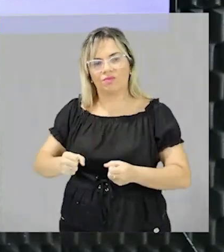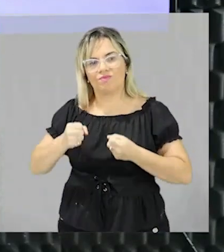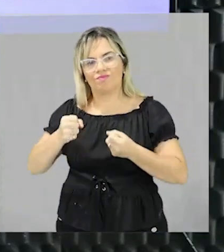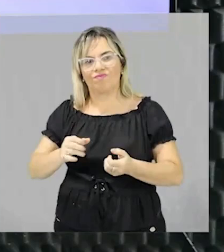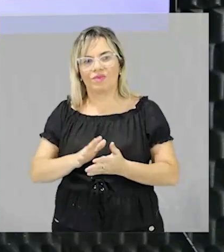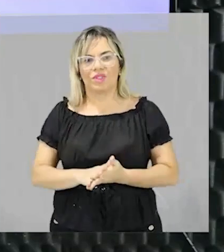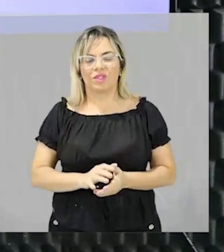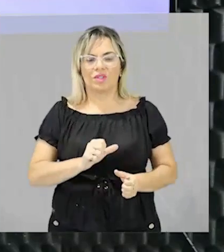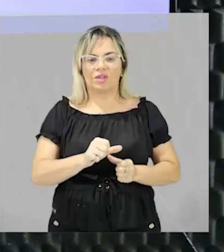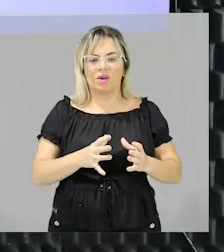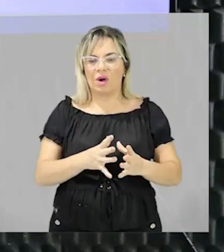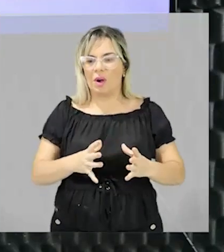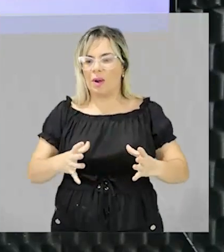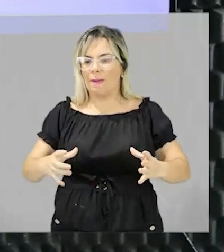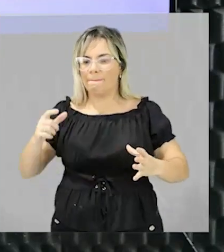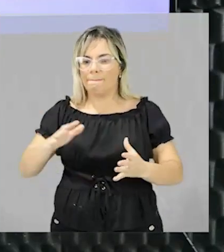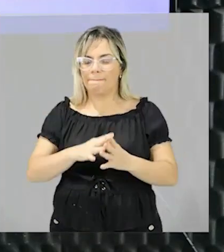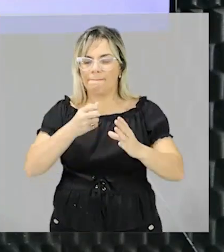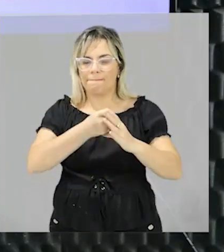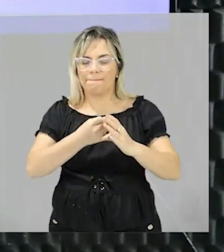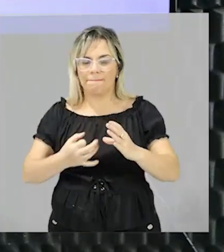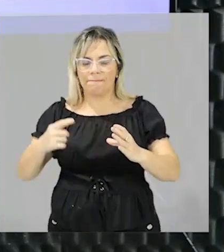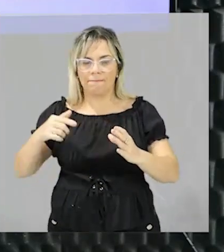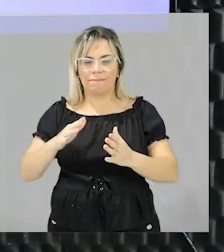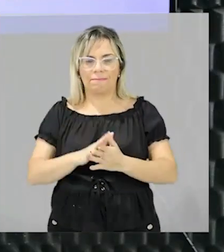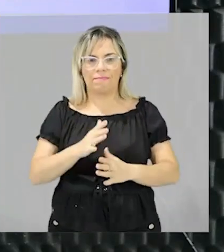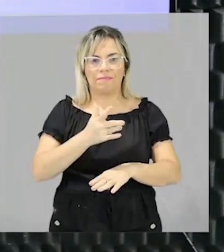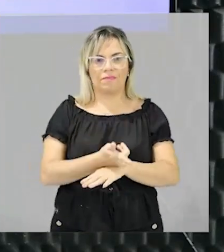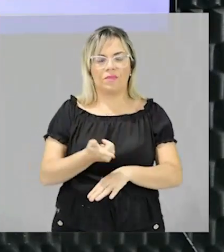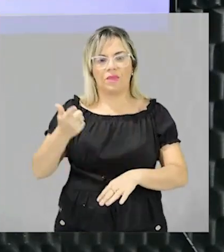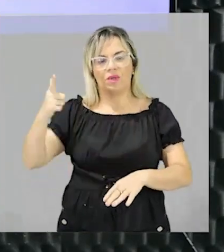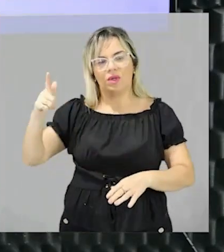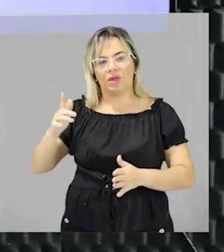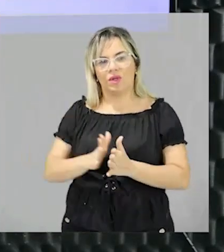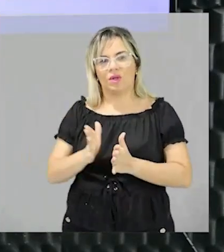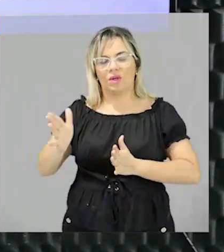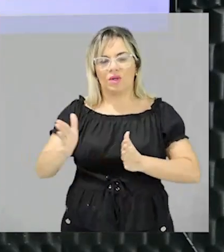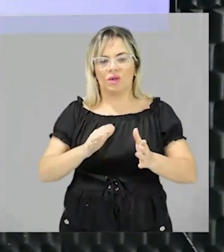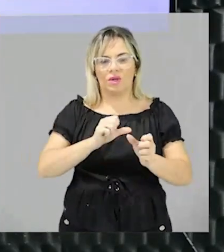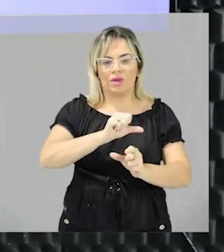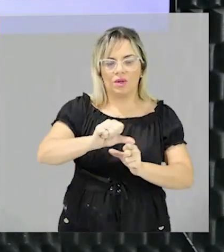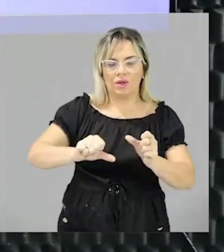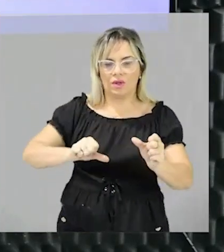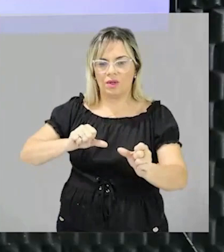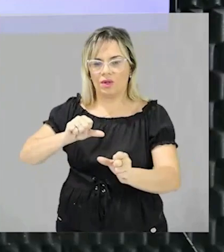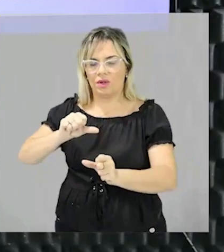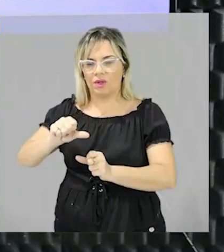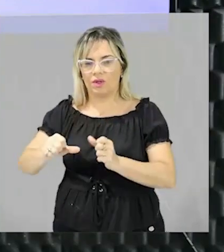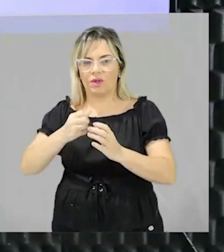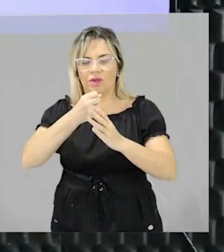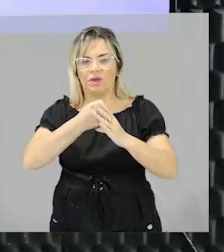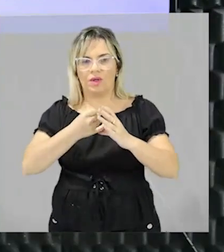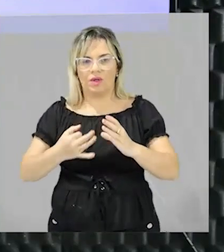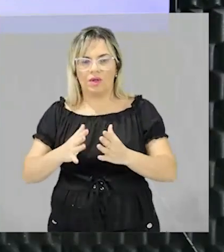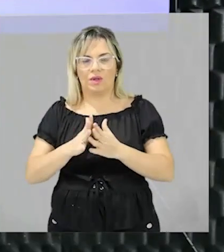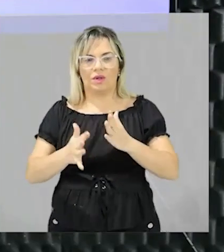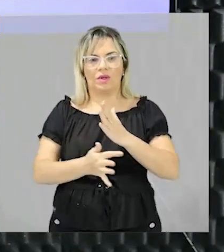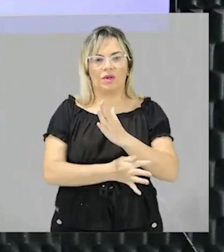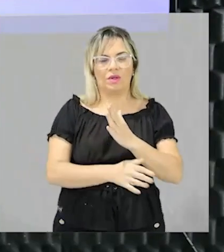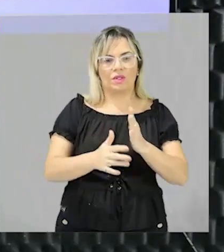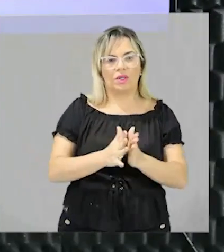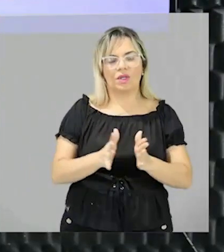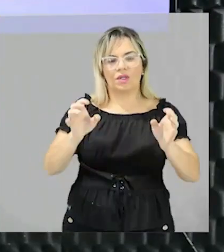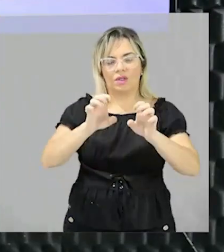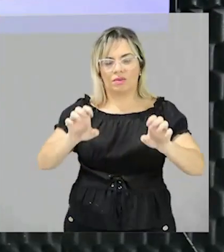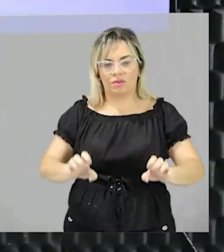sua característica. Lembra que eu te falei há pouco que para a geografia as eras geológicas elas vão mudar justamente na mudança da característica física do nosso